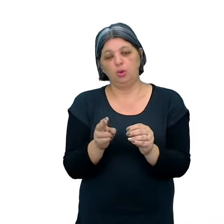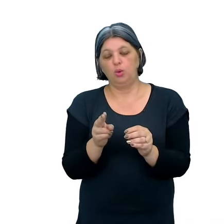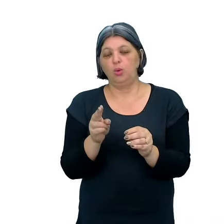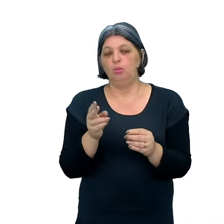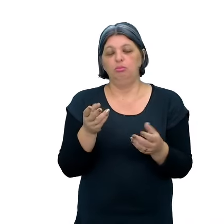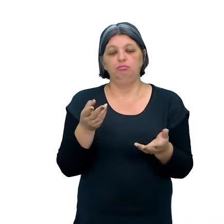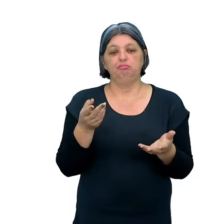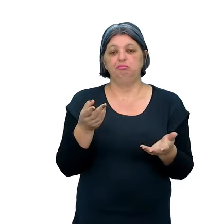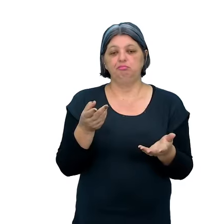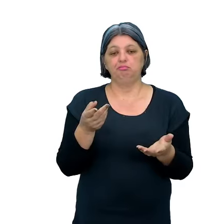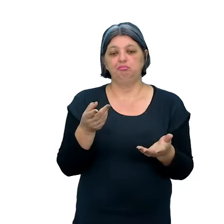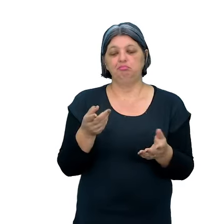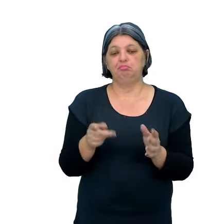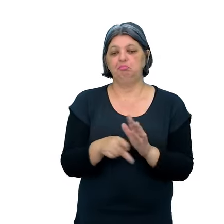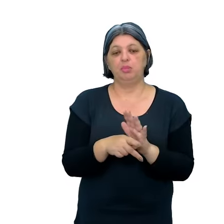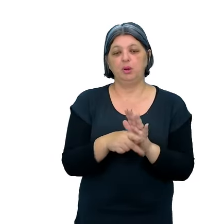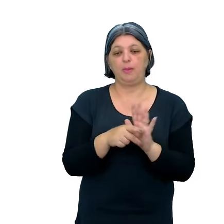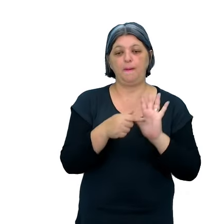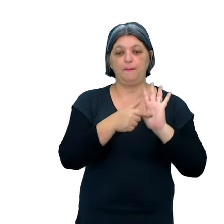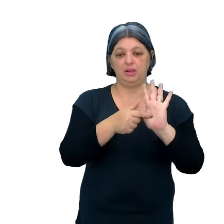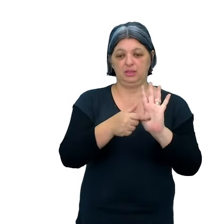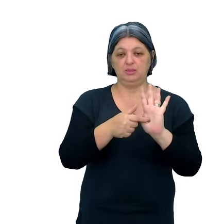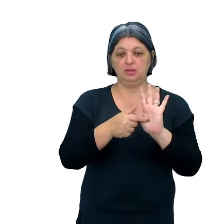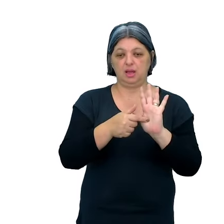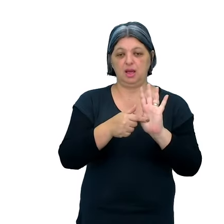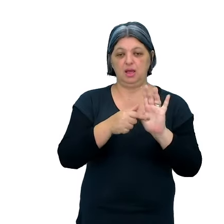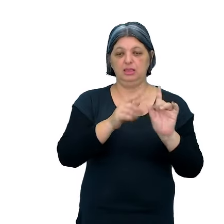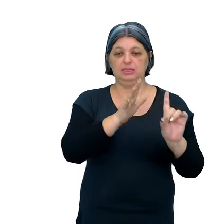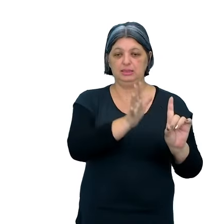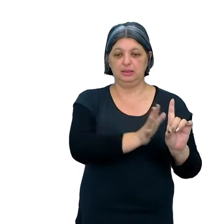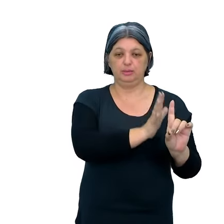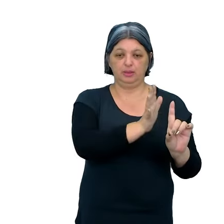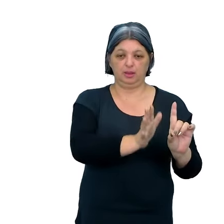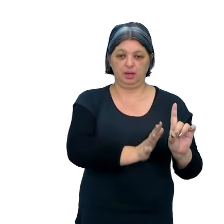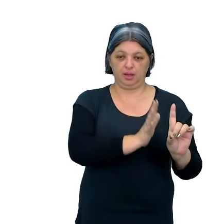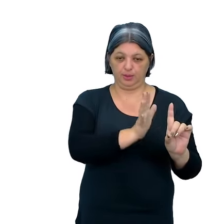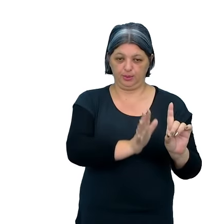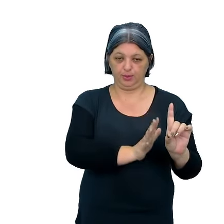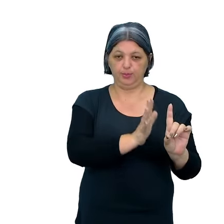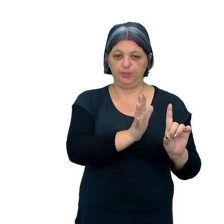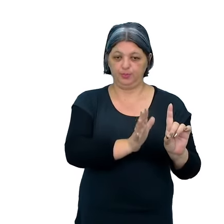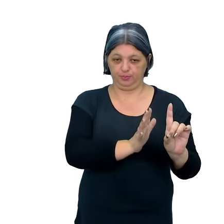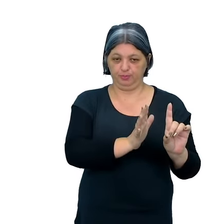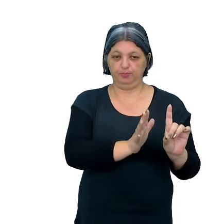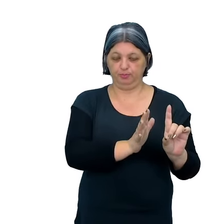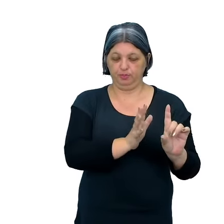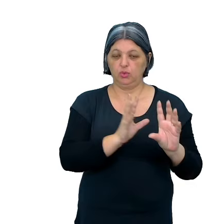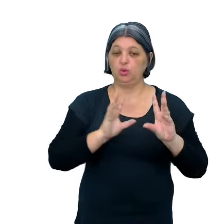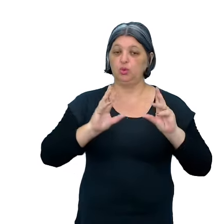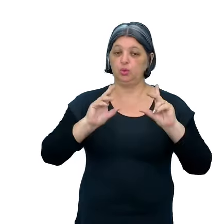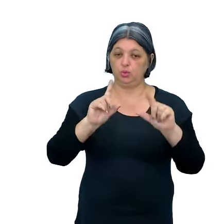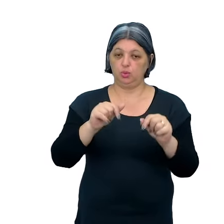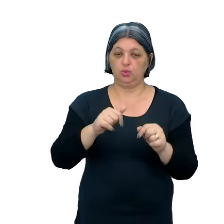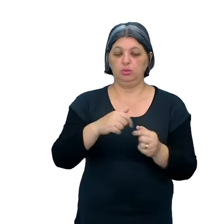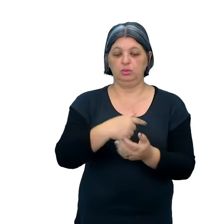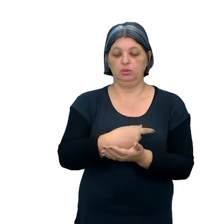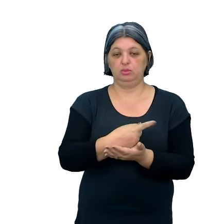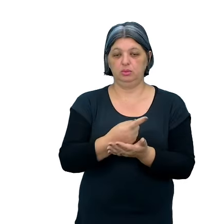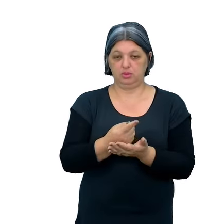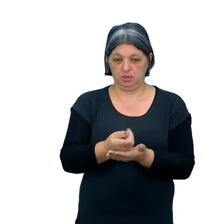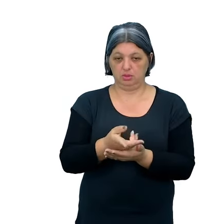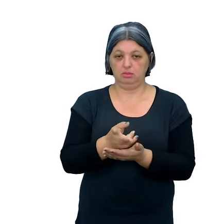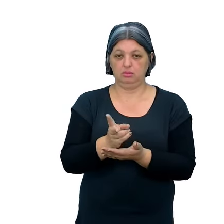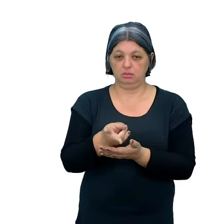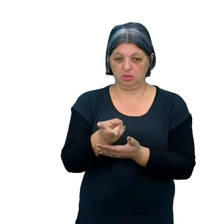então também poder ali apresentar, né, num seminário. Todos esses gêneros estão sempre, né,